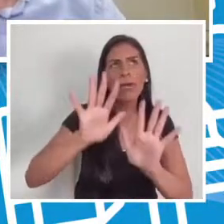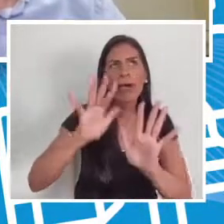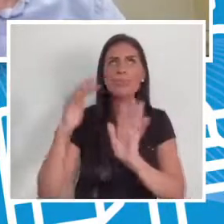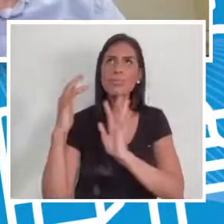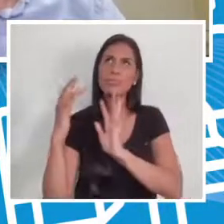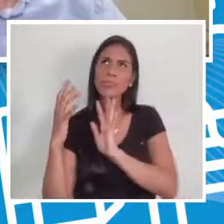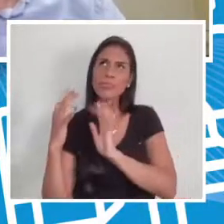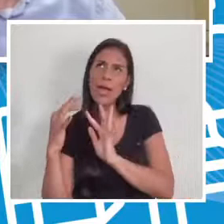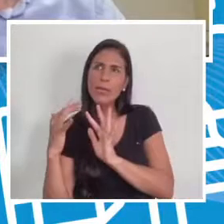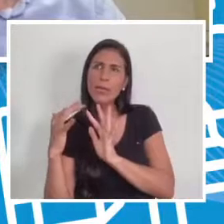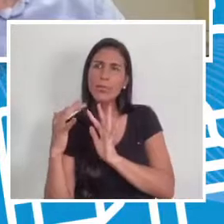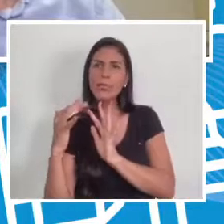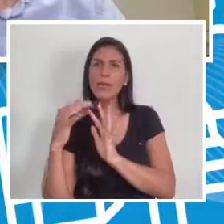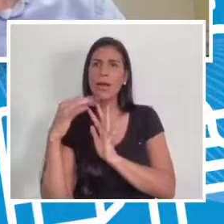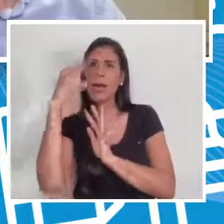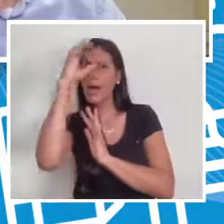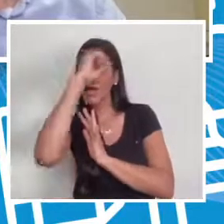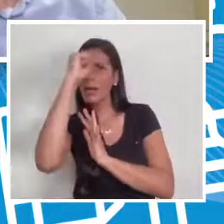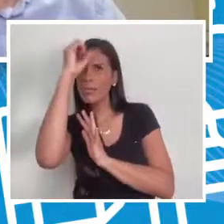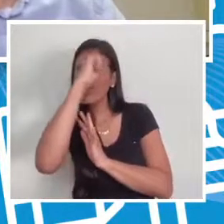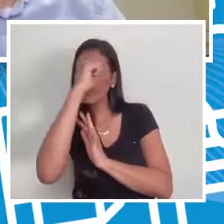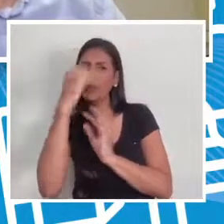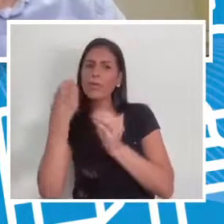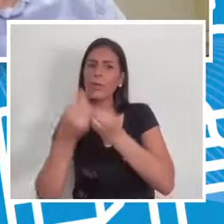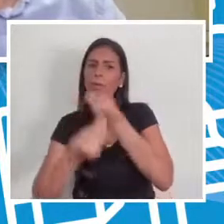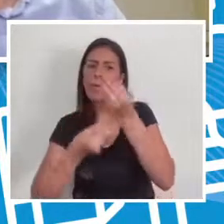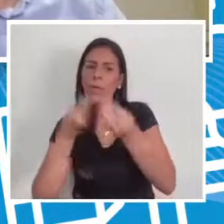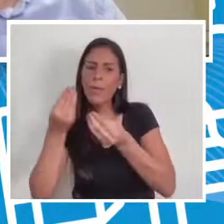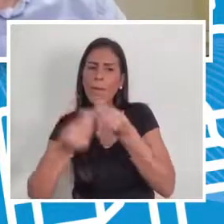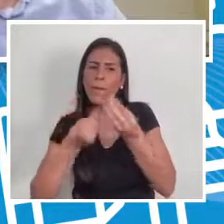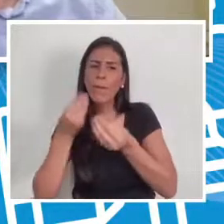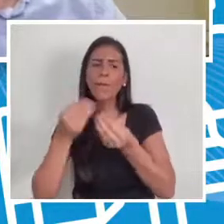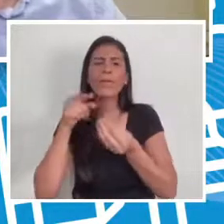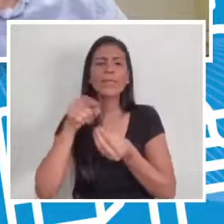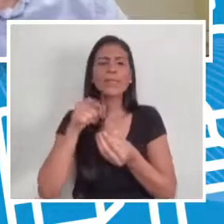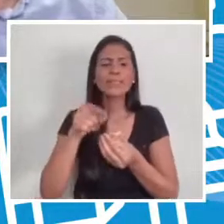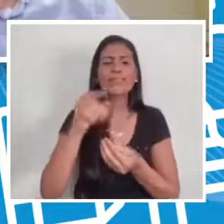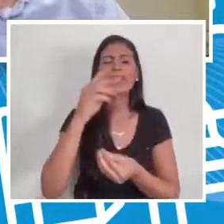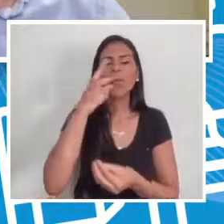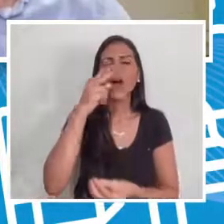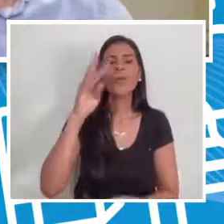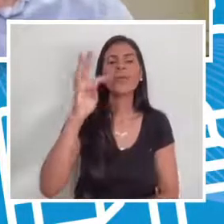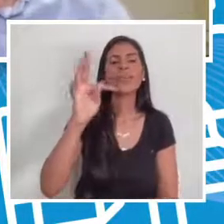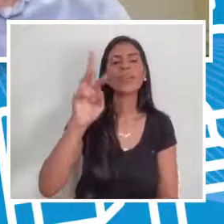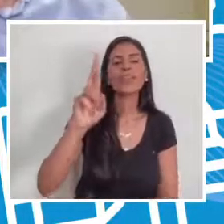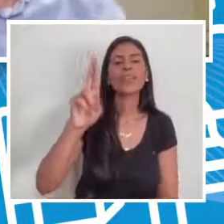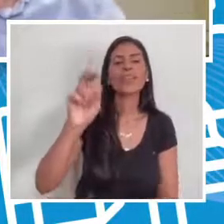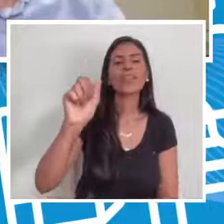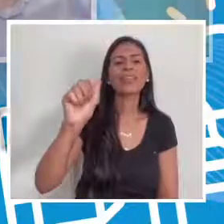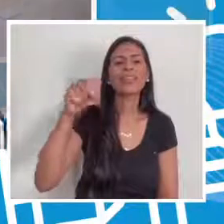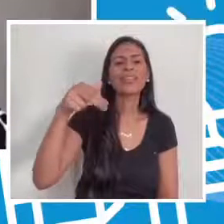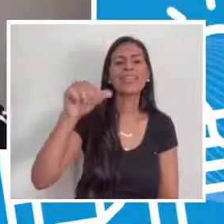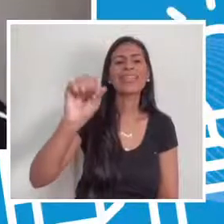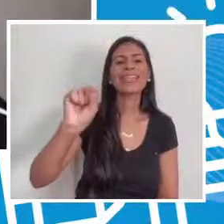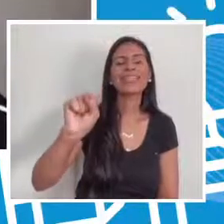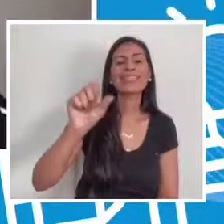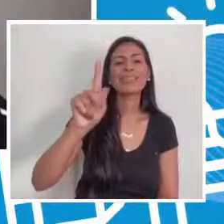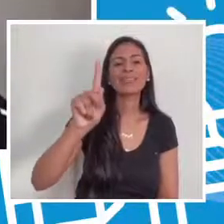dimensão transpessoal, certo, olhar para a dimensão curricular, e acho que a professora